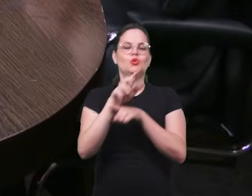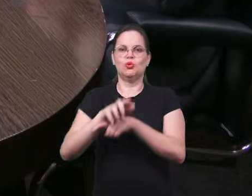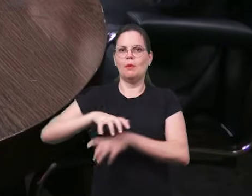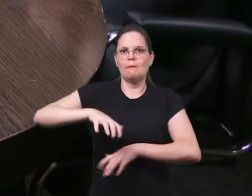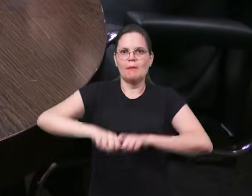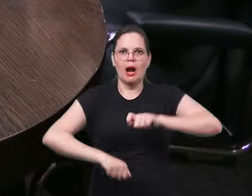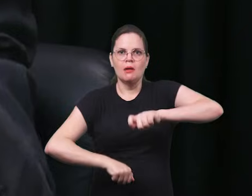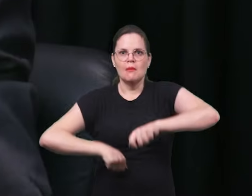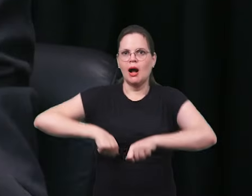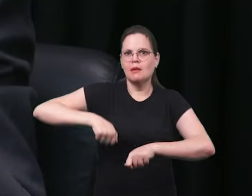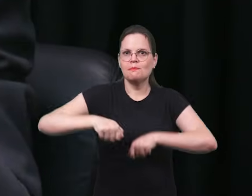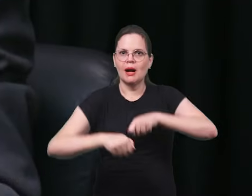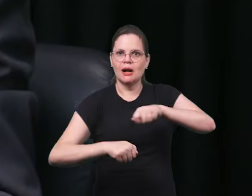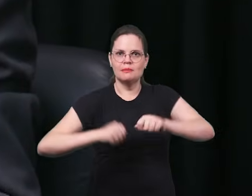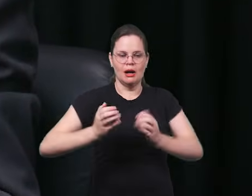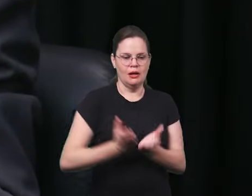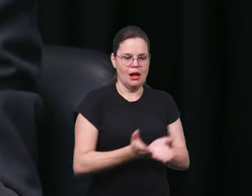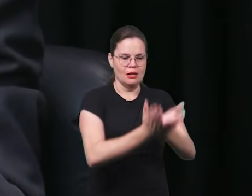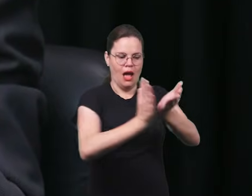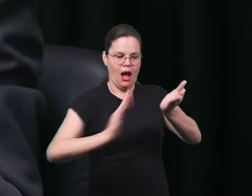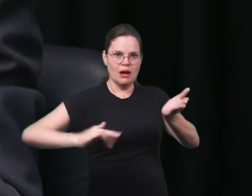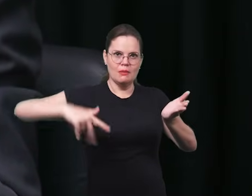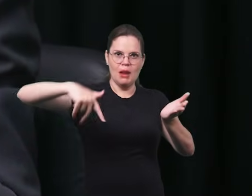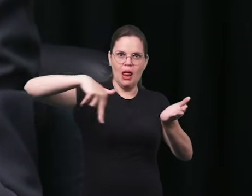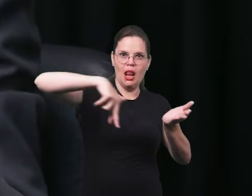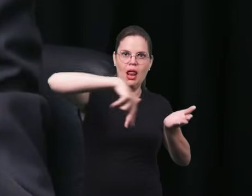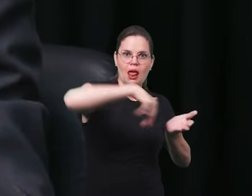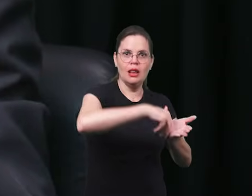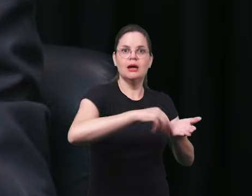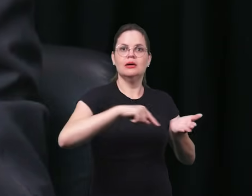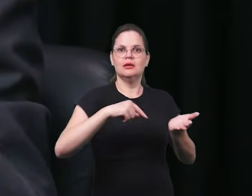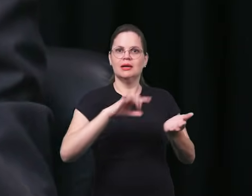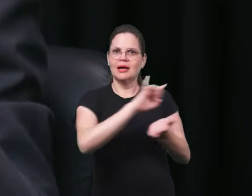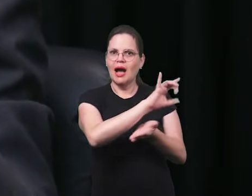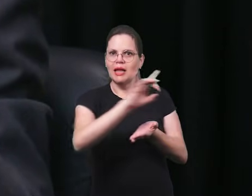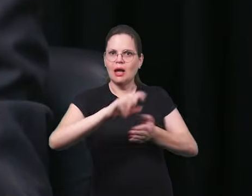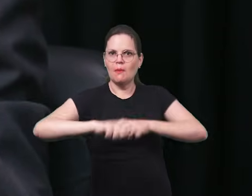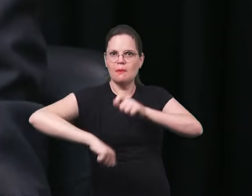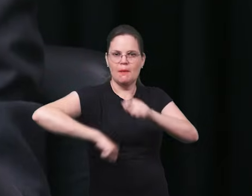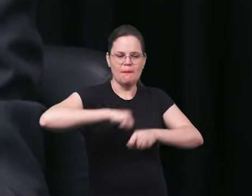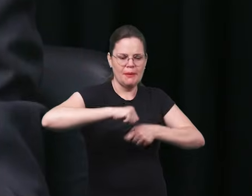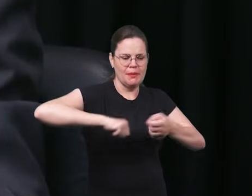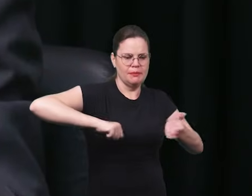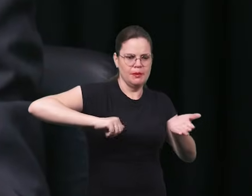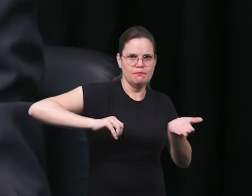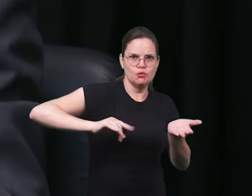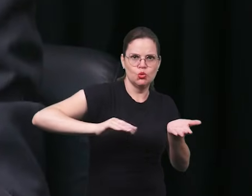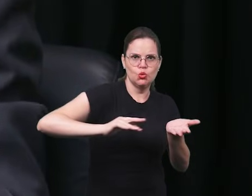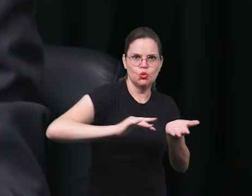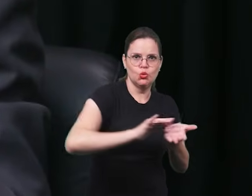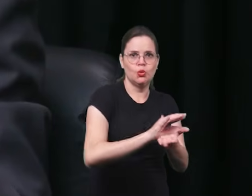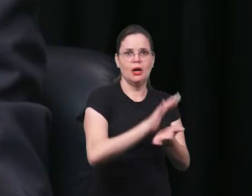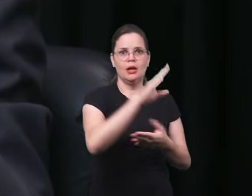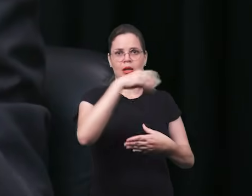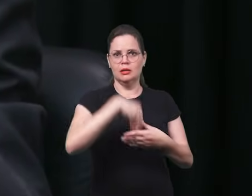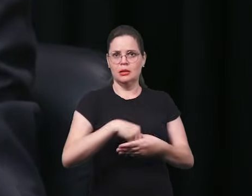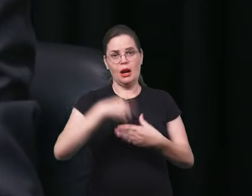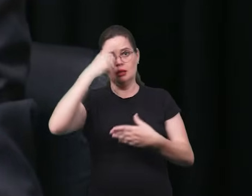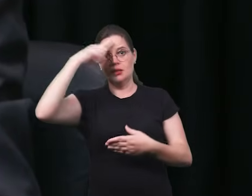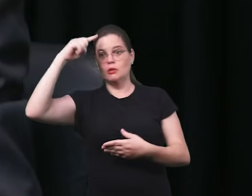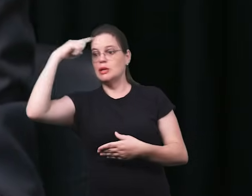compreendemos essa noção dos exércitos, nós não temos dificuldade de entender até mesmo